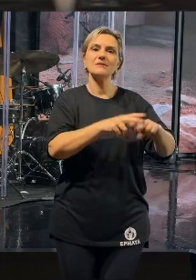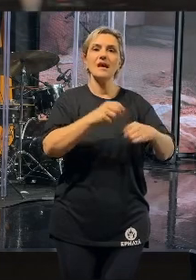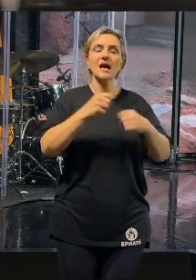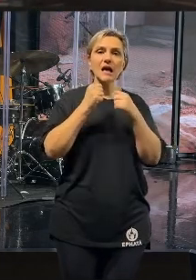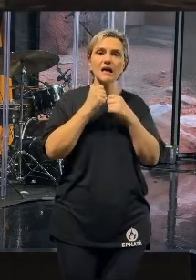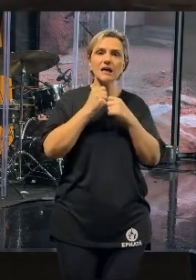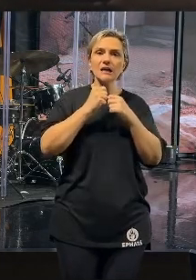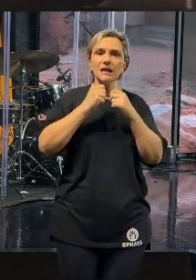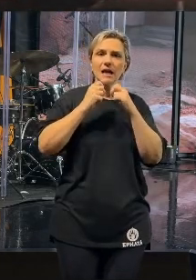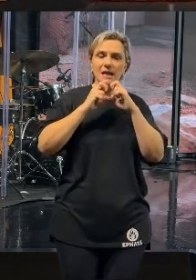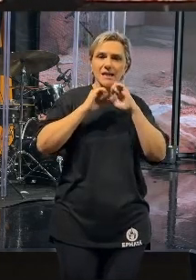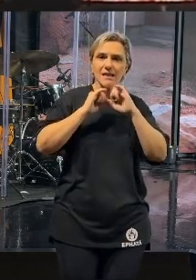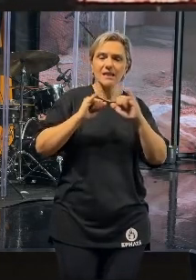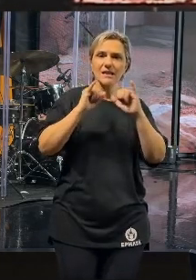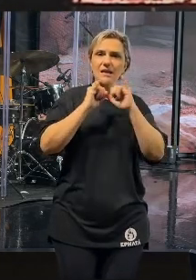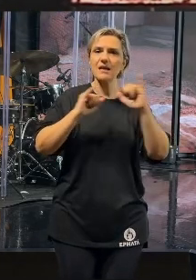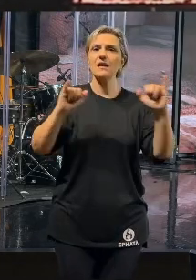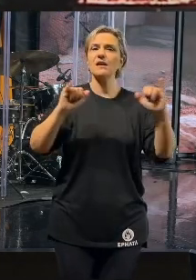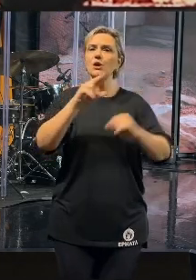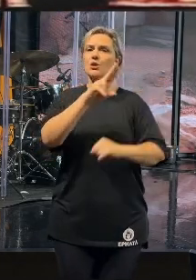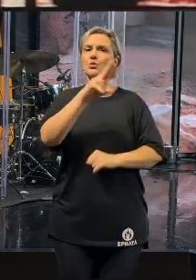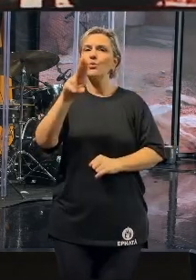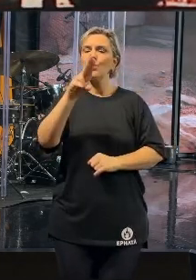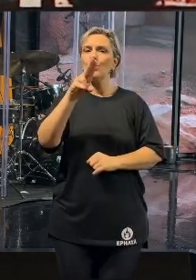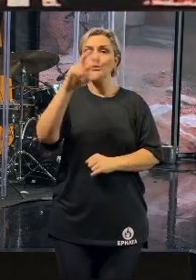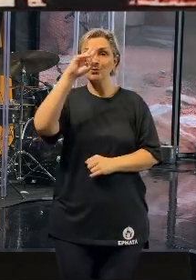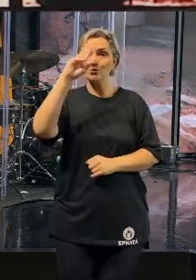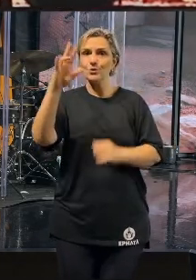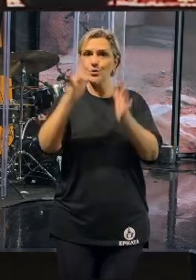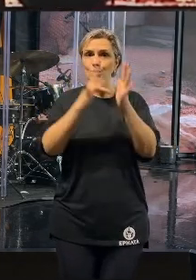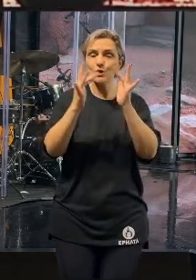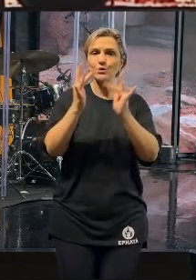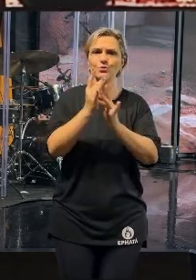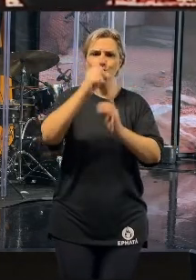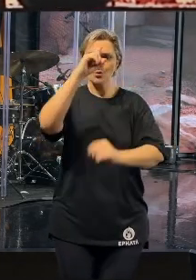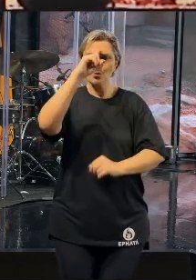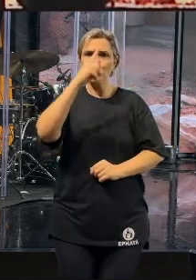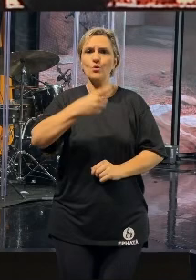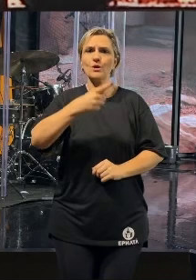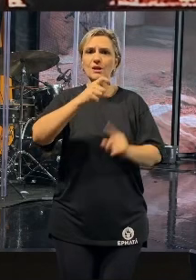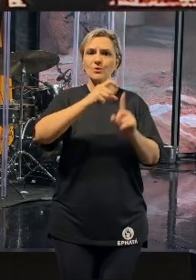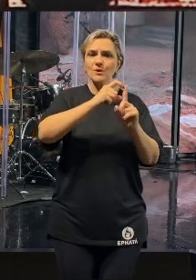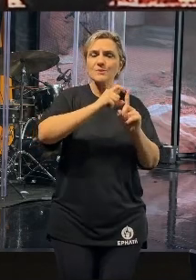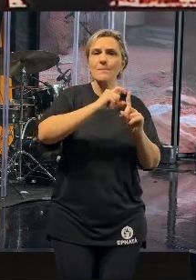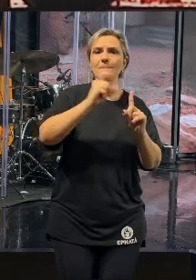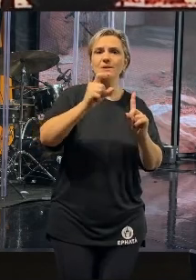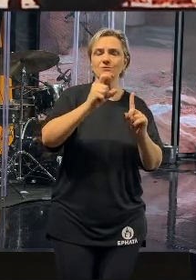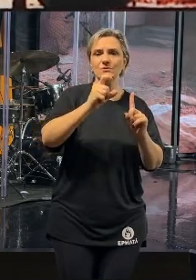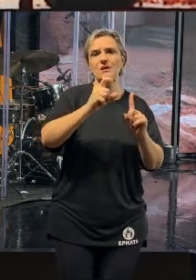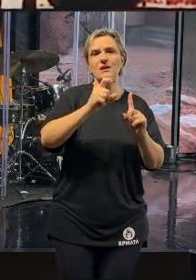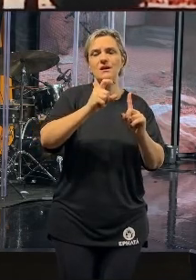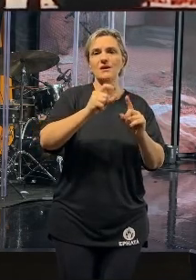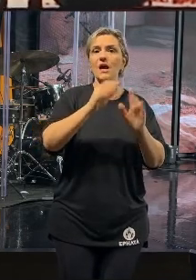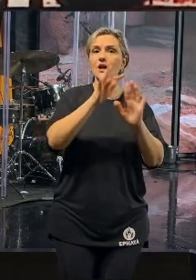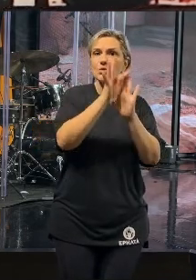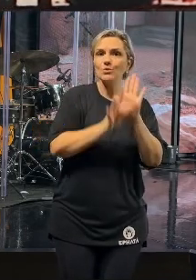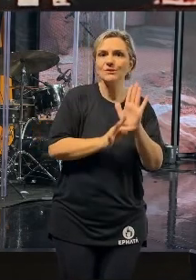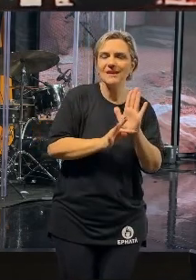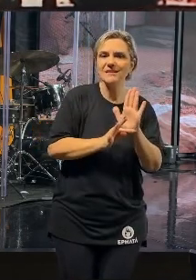declarar: em nome do Senhor Jesus, eu ordeno que esse espírito saia de você. E o texto vai dizer